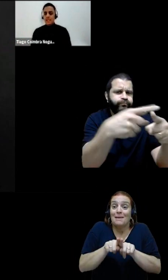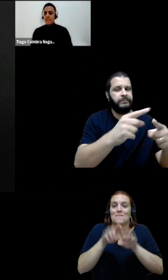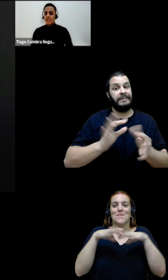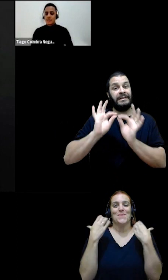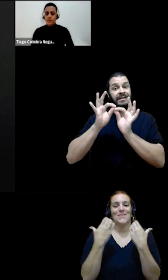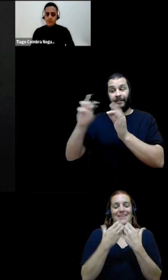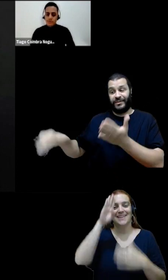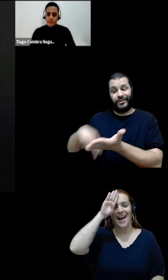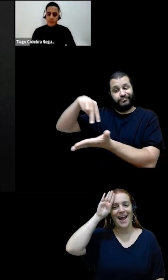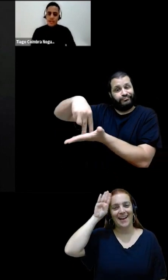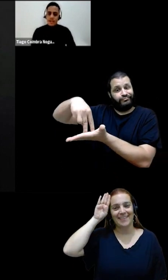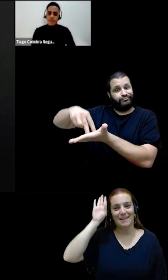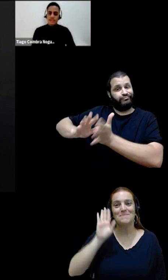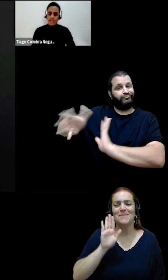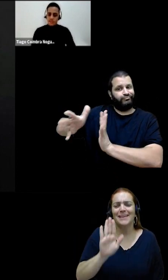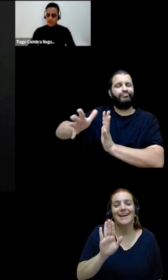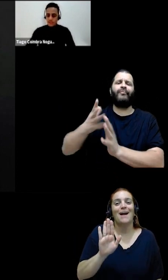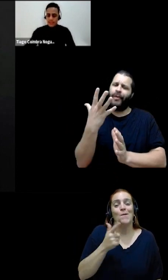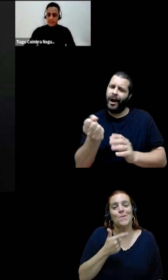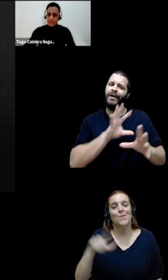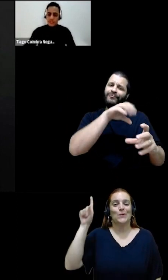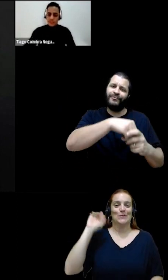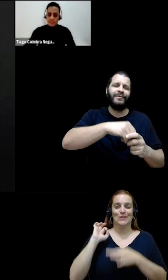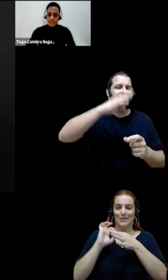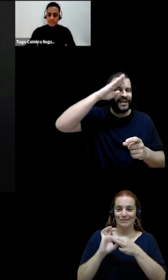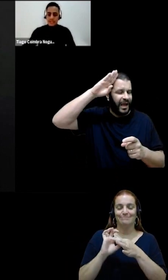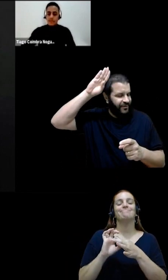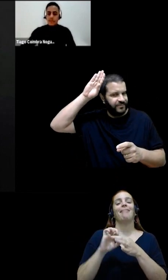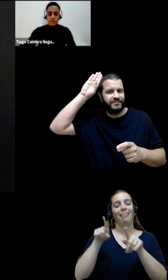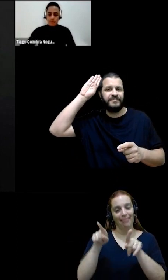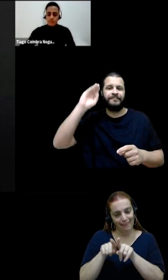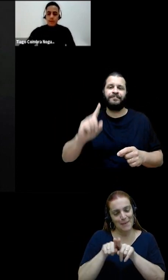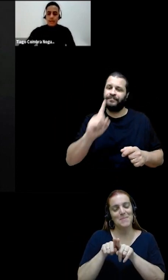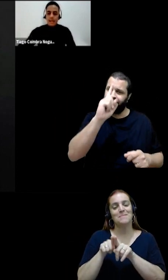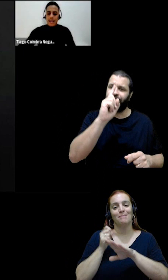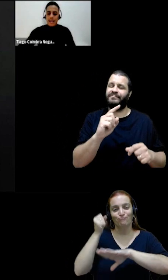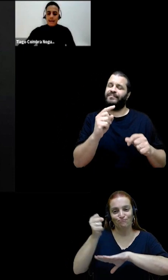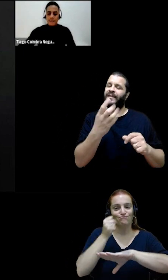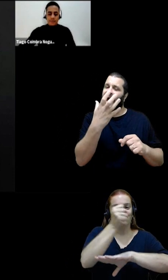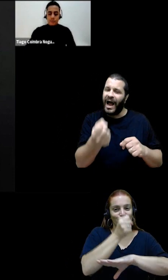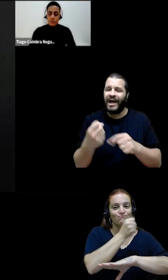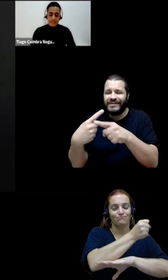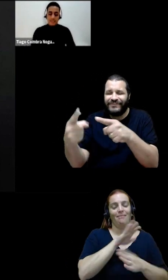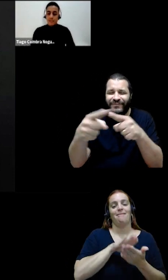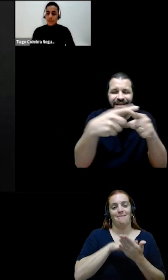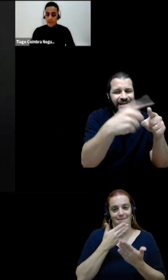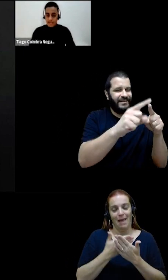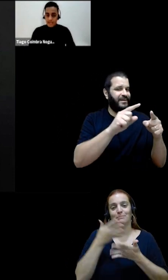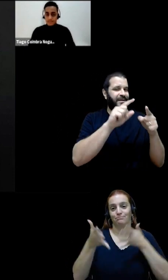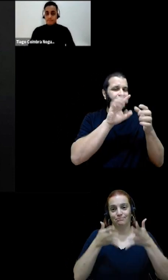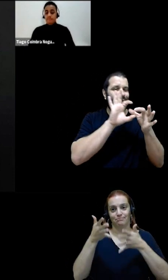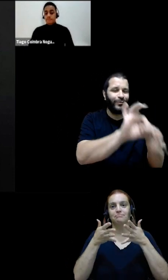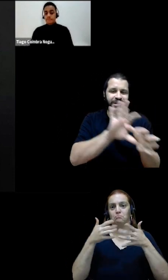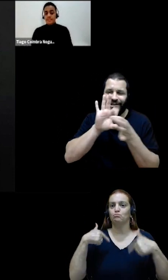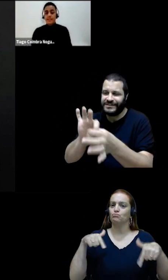acadêmicas, né, que é um outro contexto em que os intérpretes de língua de sinais se encontram, atuam com bastante